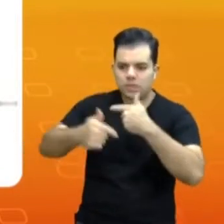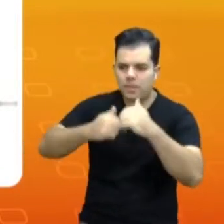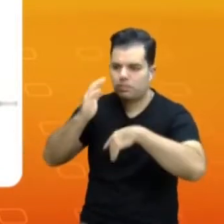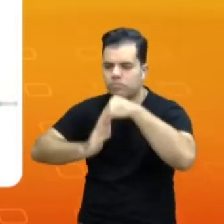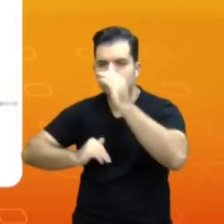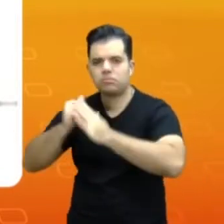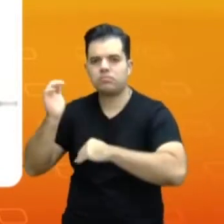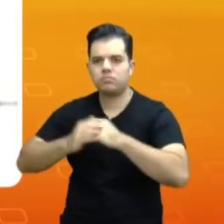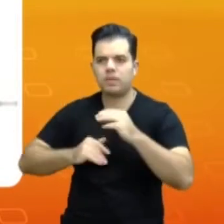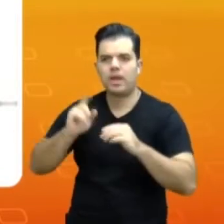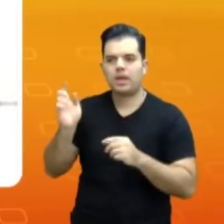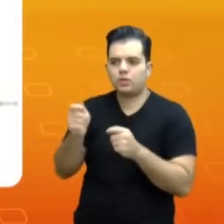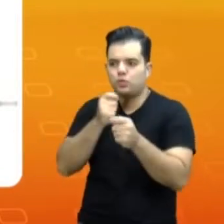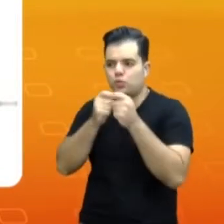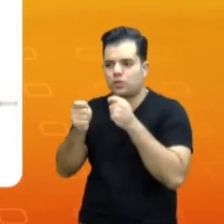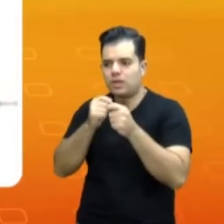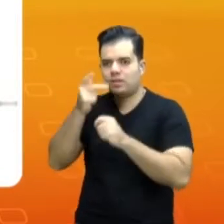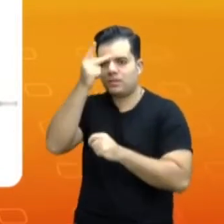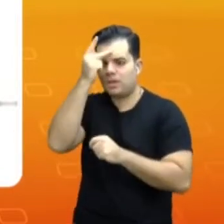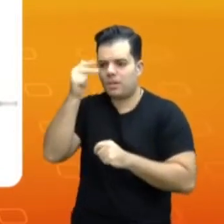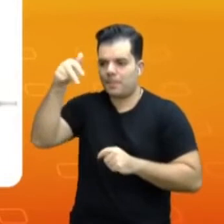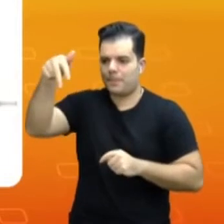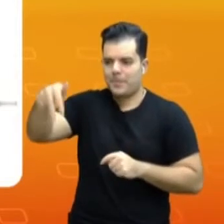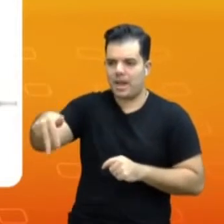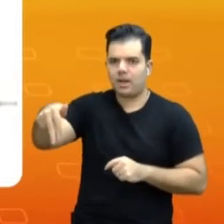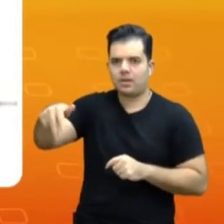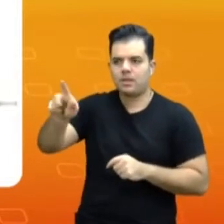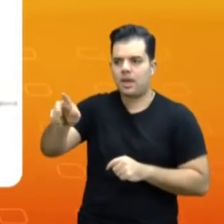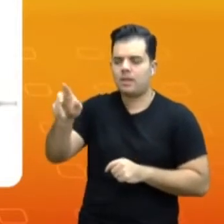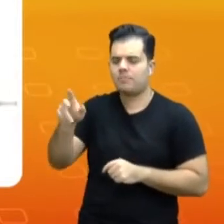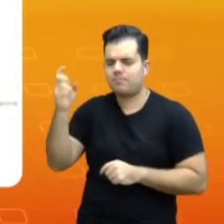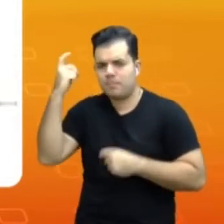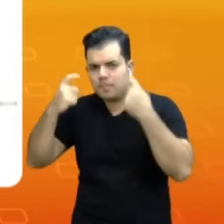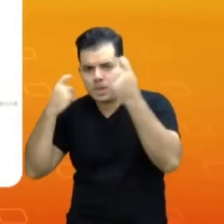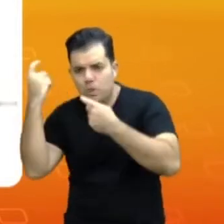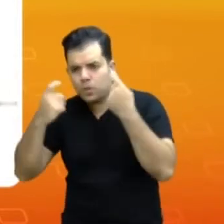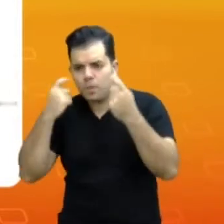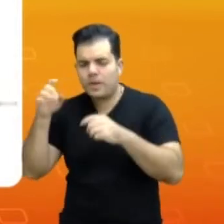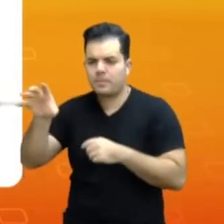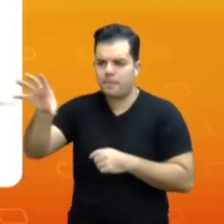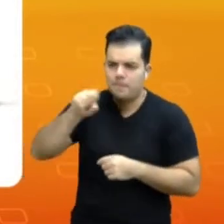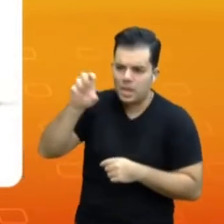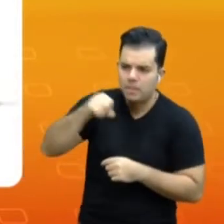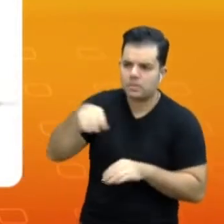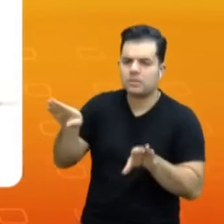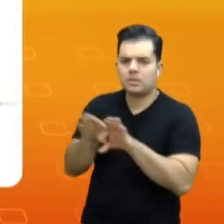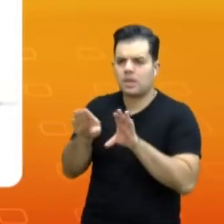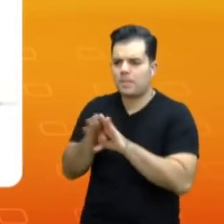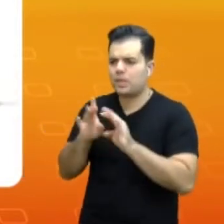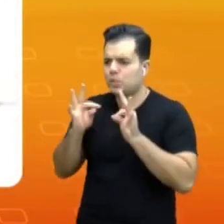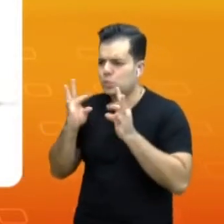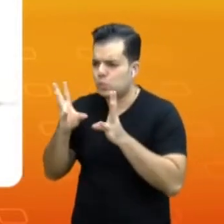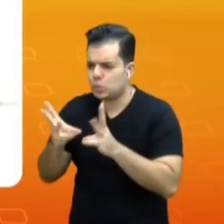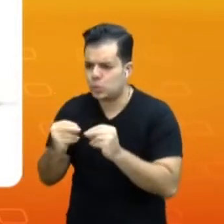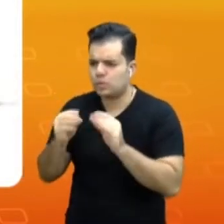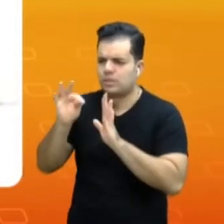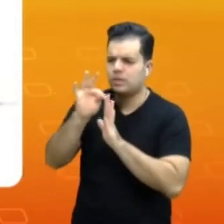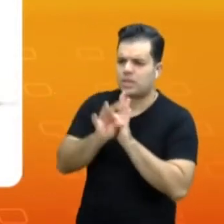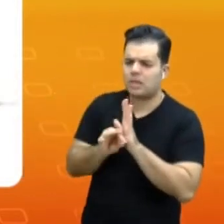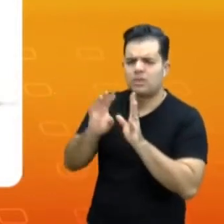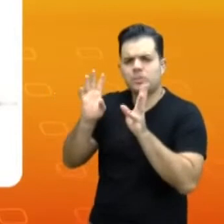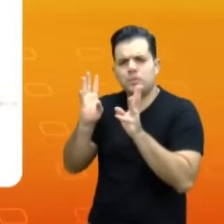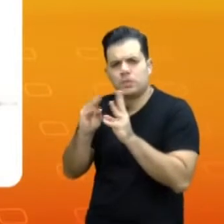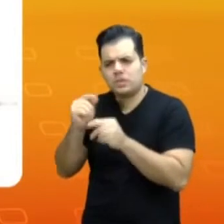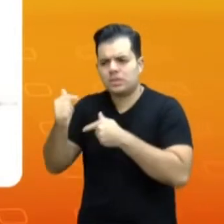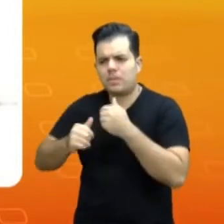do jornalista lá na ponta, ele está preocupado com a captação, ele tá buscando a matéria, mas de uma maneira muito